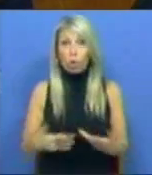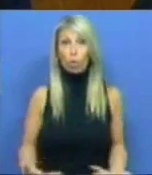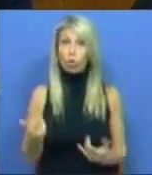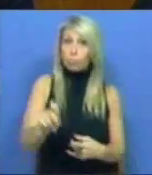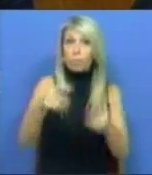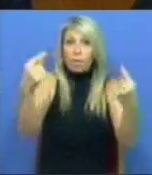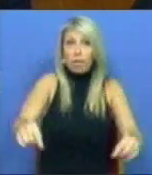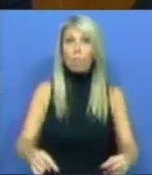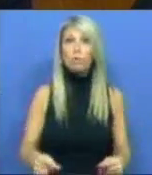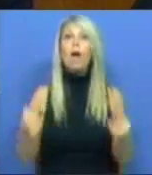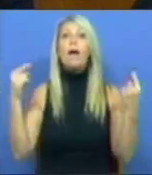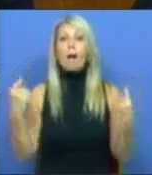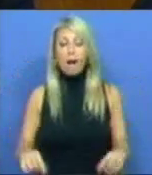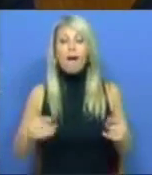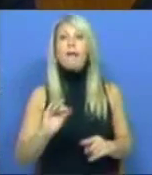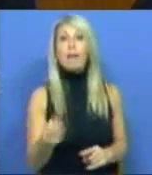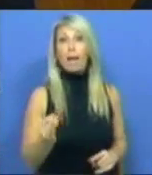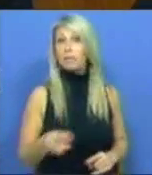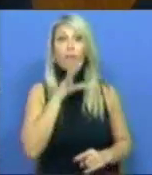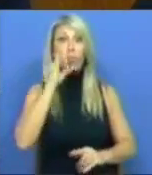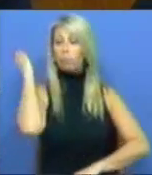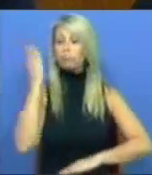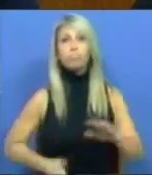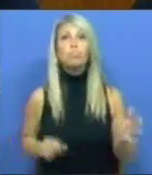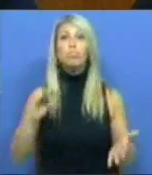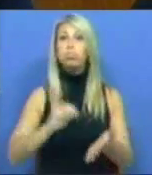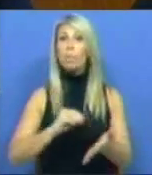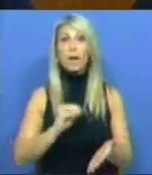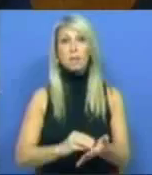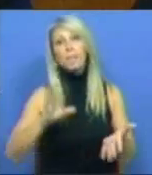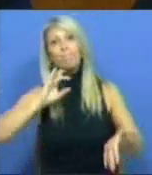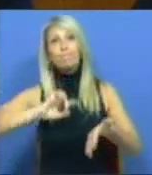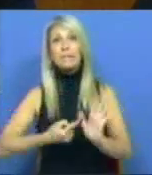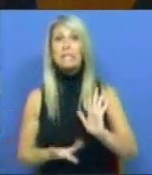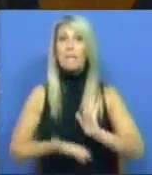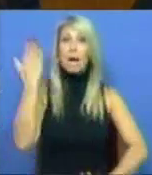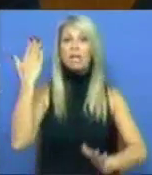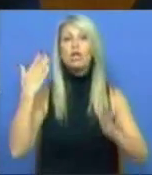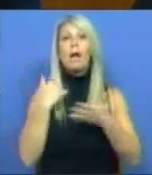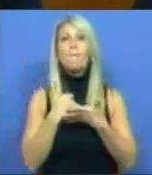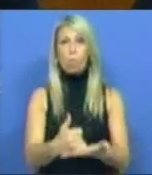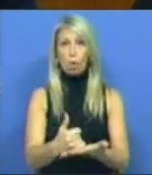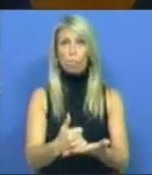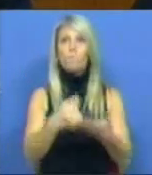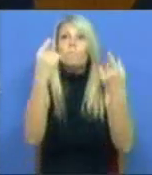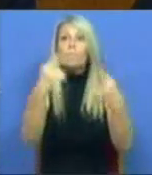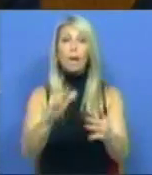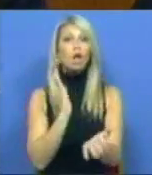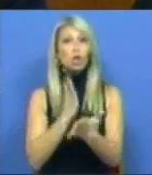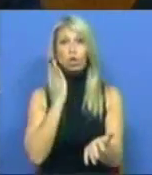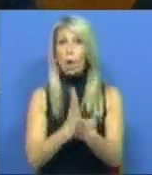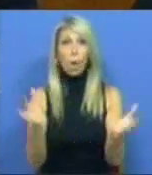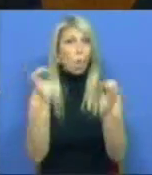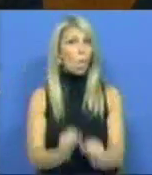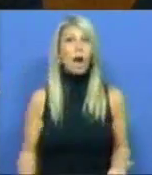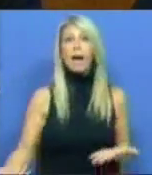terreno crianças que as famílias caíram na pobreza e que, portanto, que necessitam mais apoio. Temos escolas que não têm